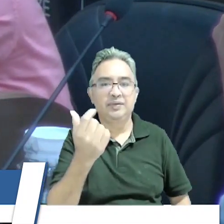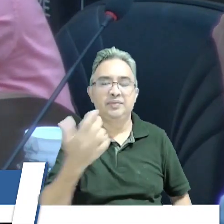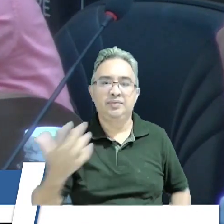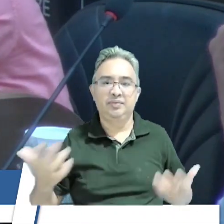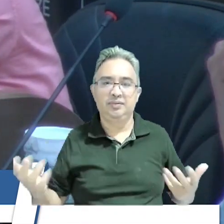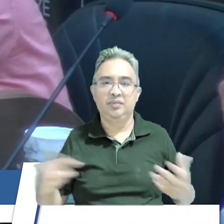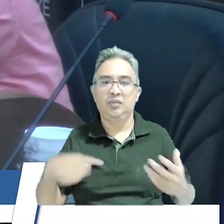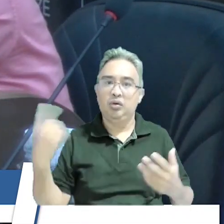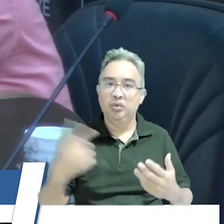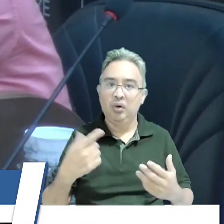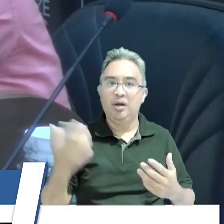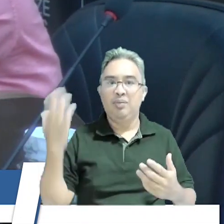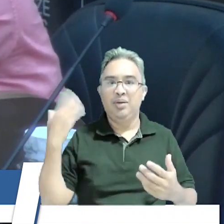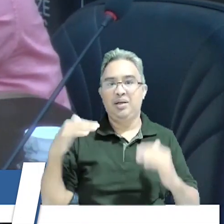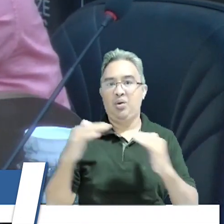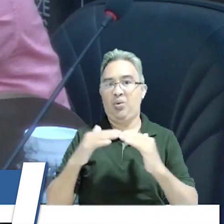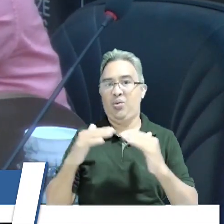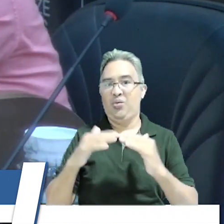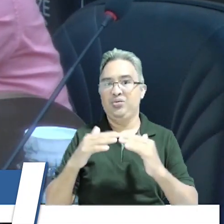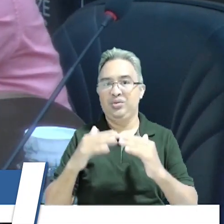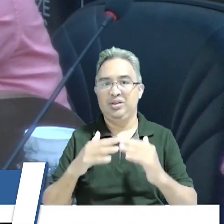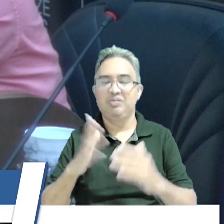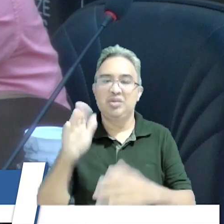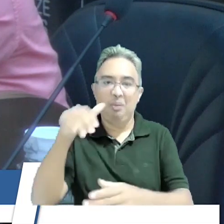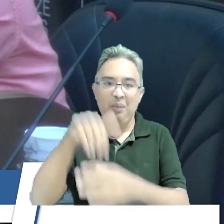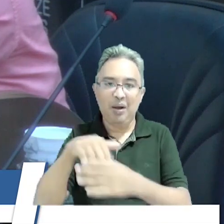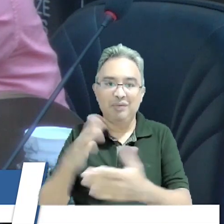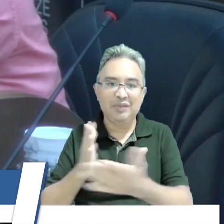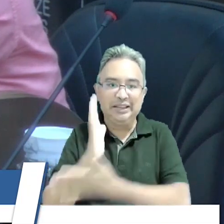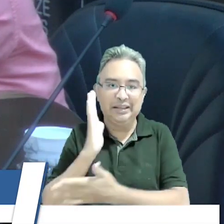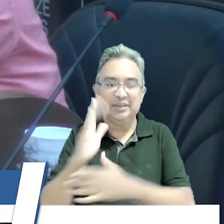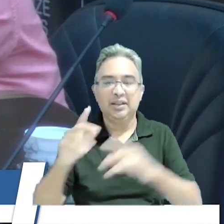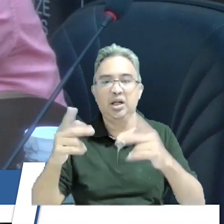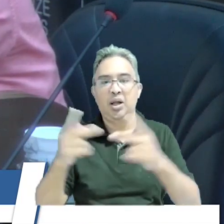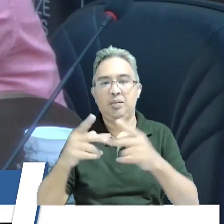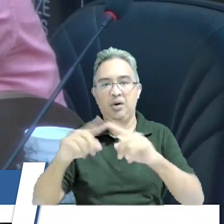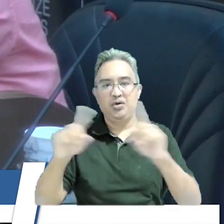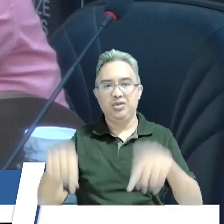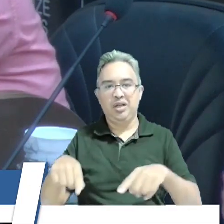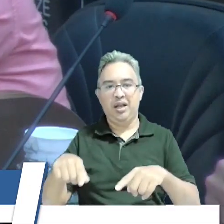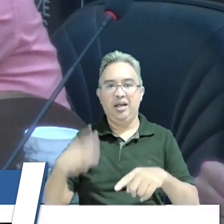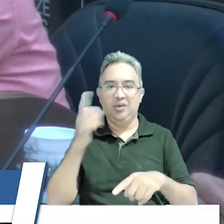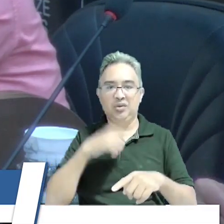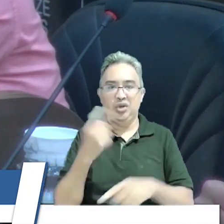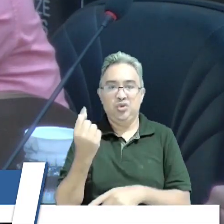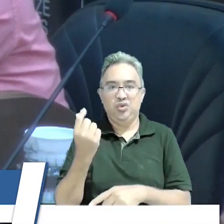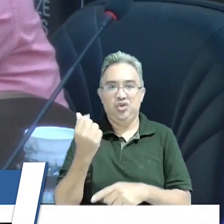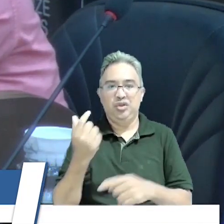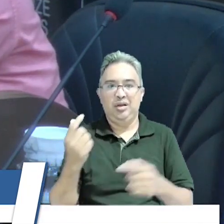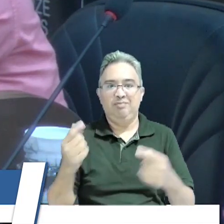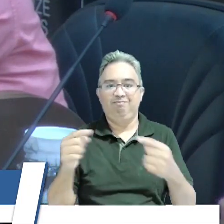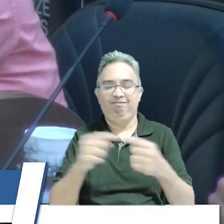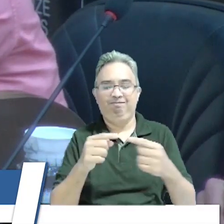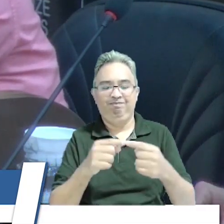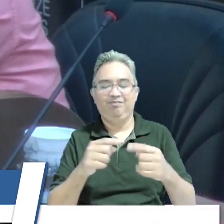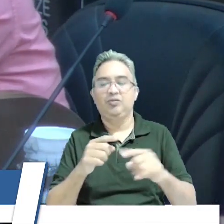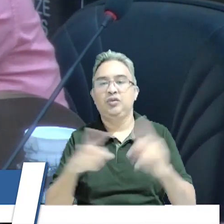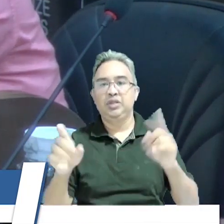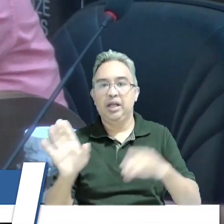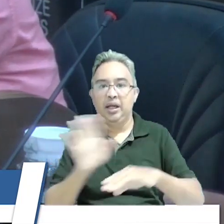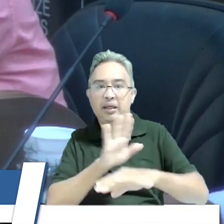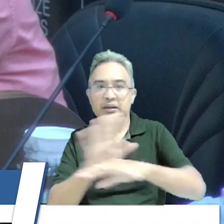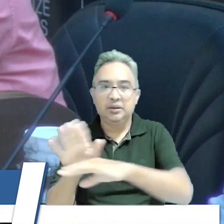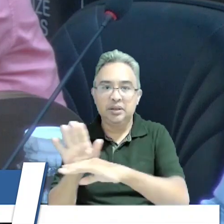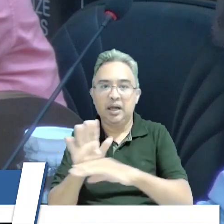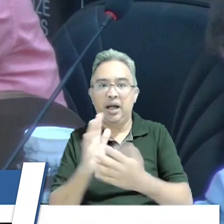coniventes, quando nós aprovamos esse projeto, que foi feita a toque de caixa nessa casa, e teve beneficiários aí que